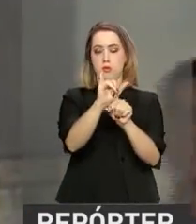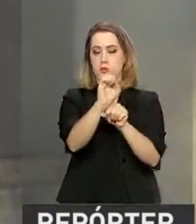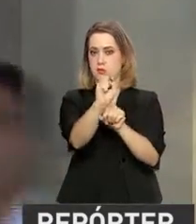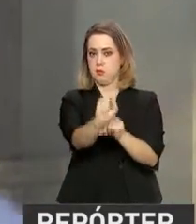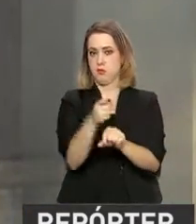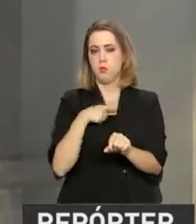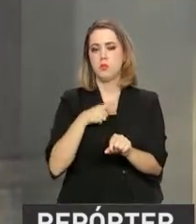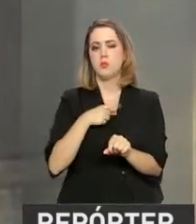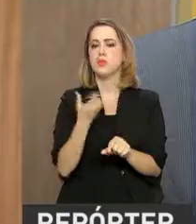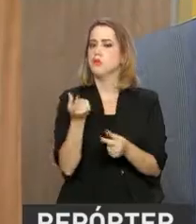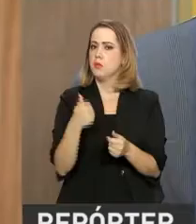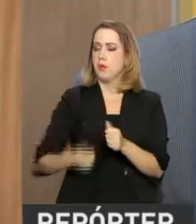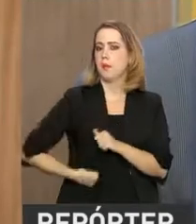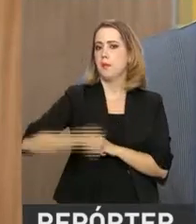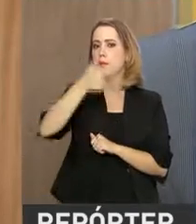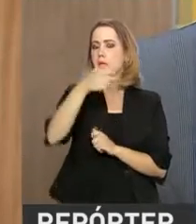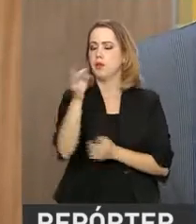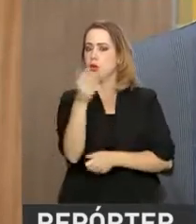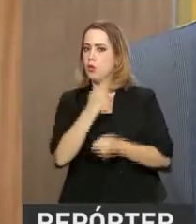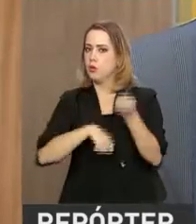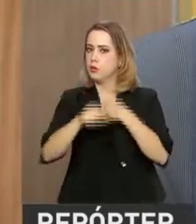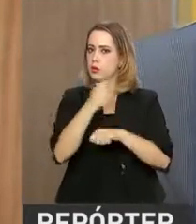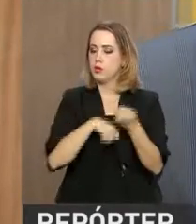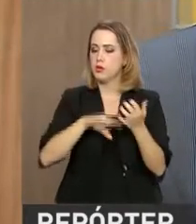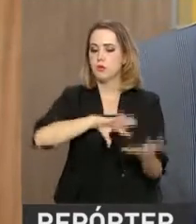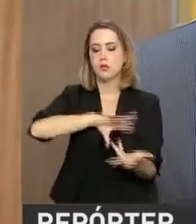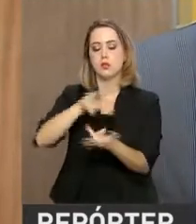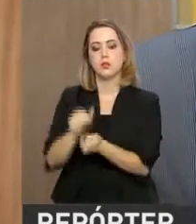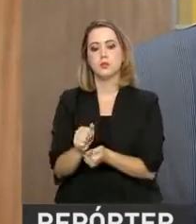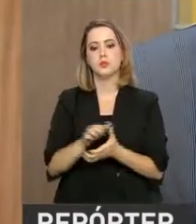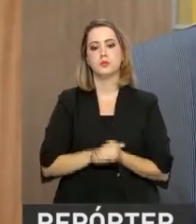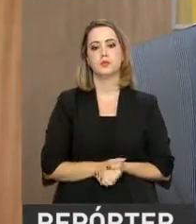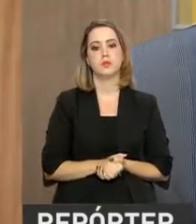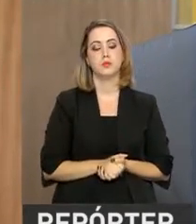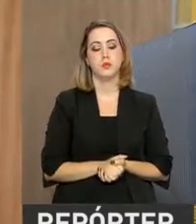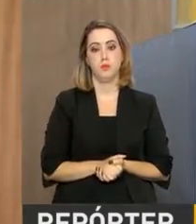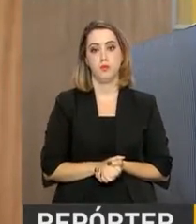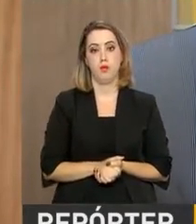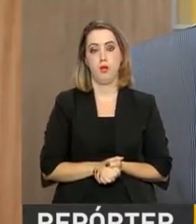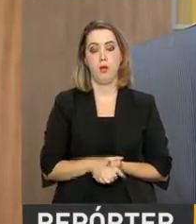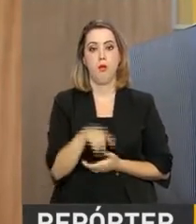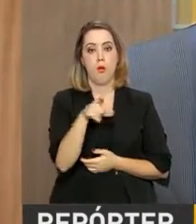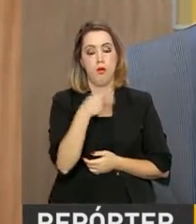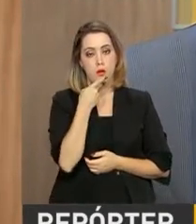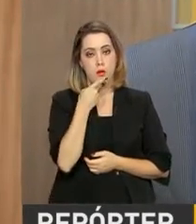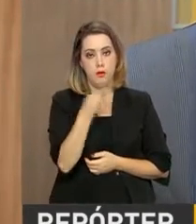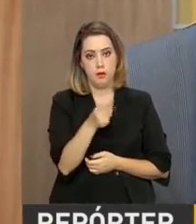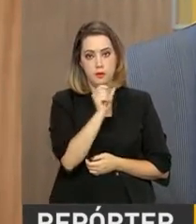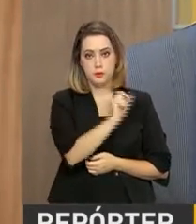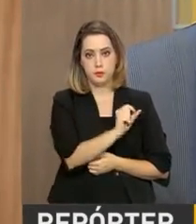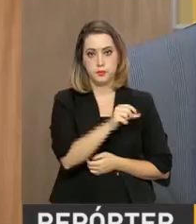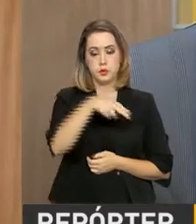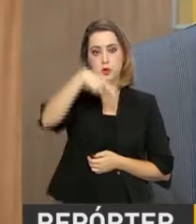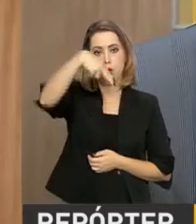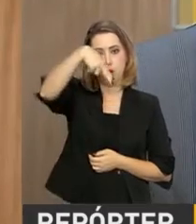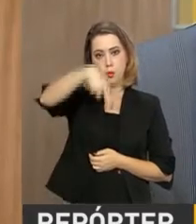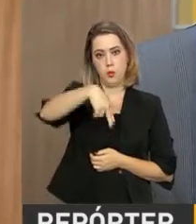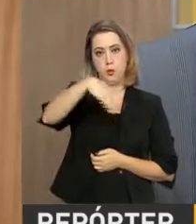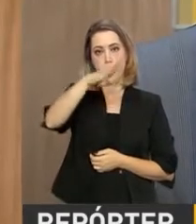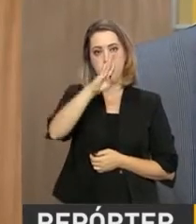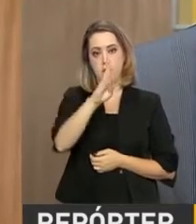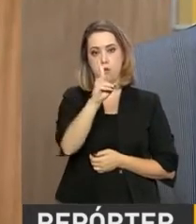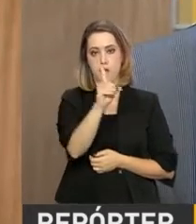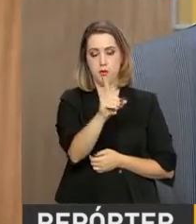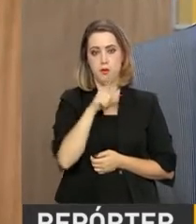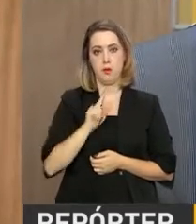financeiro internacional. Bom, o NDB é o primeiro banco de caráter global criado apenas